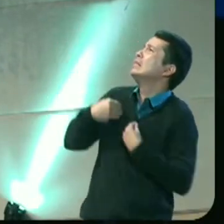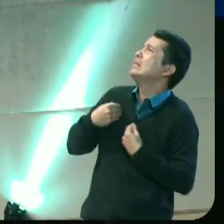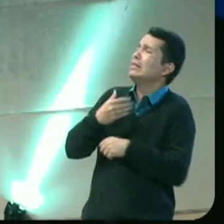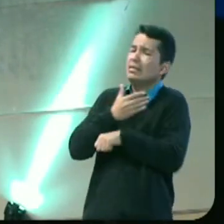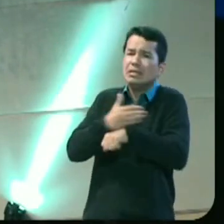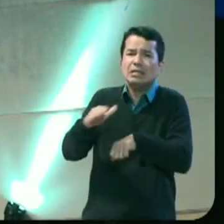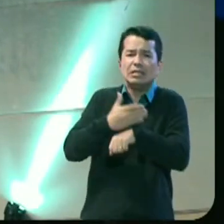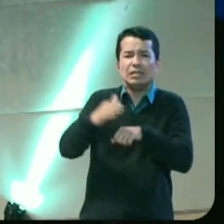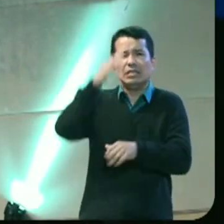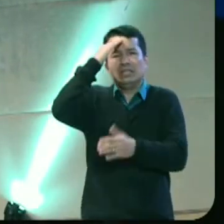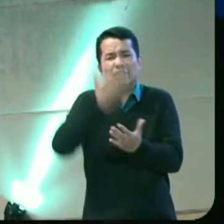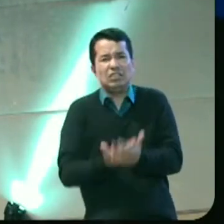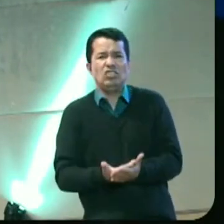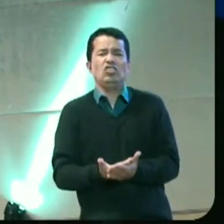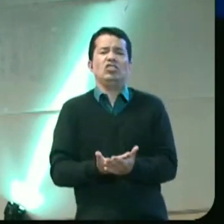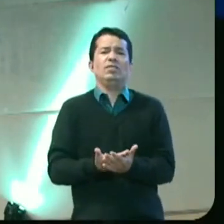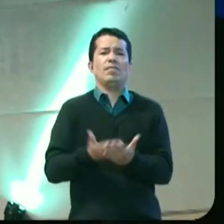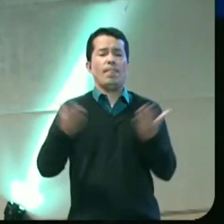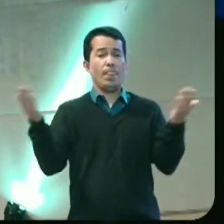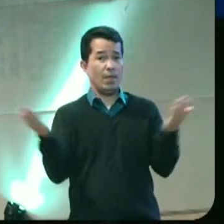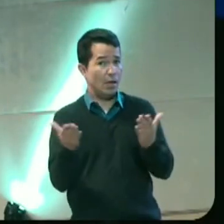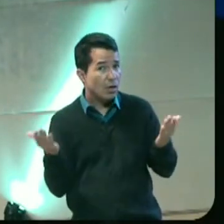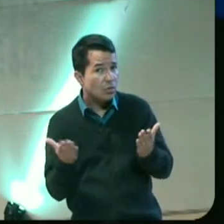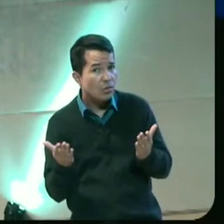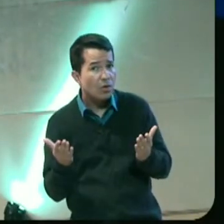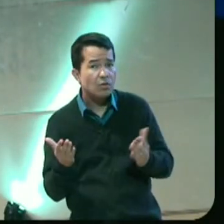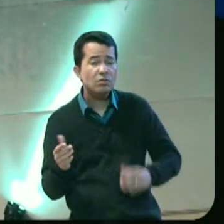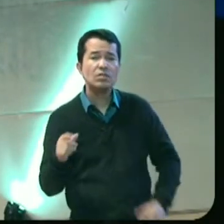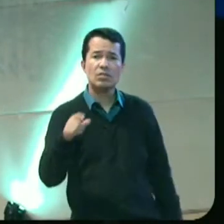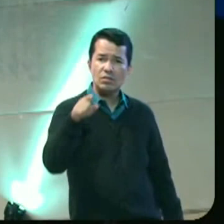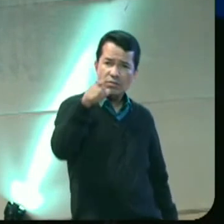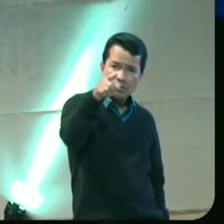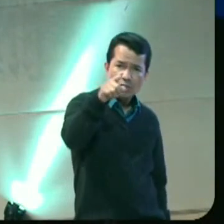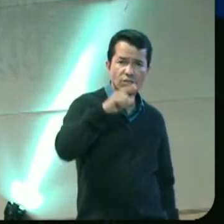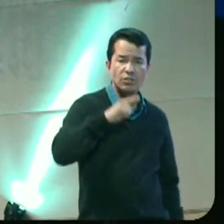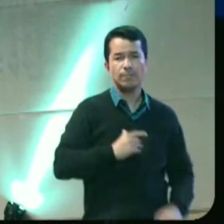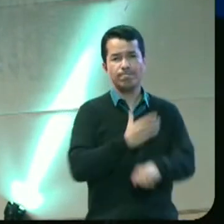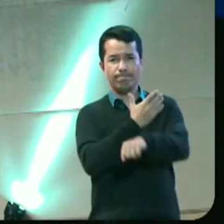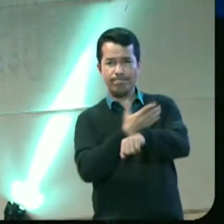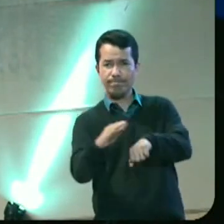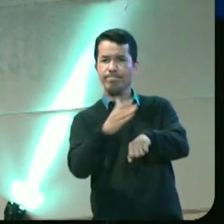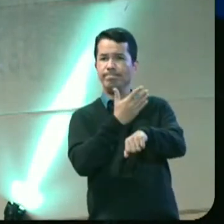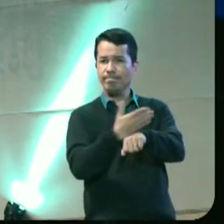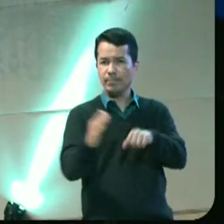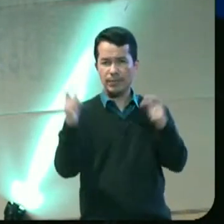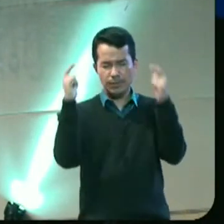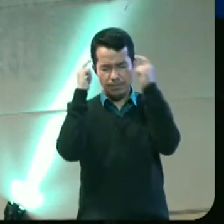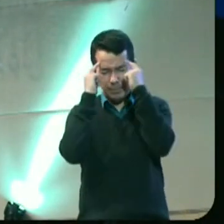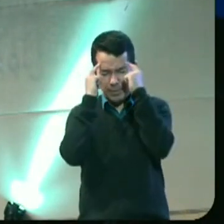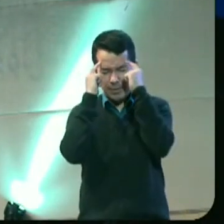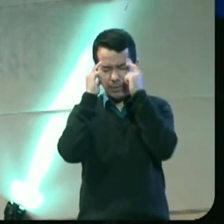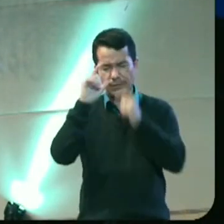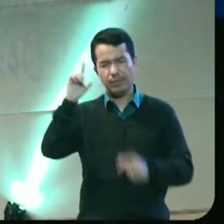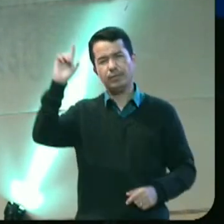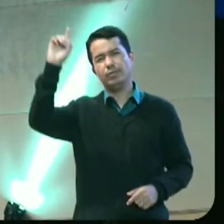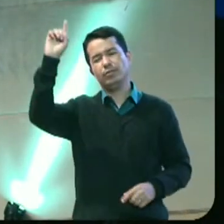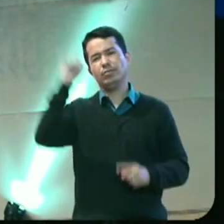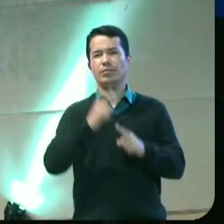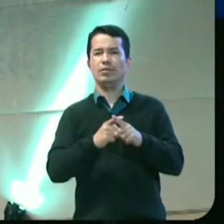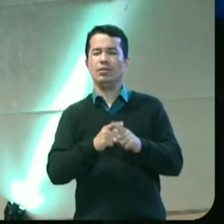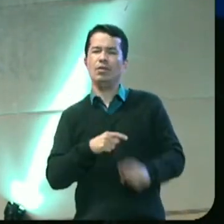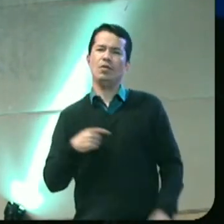Confie. Essa é a hora de vermos com os olhos da fé como peregrinos que somos nessa